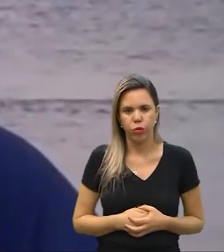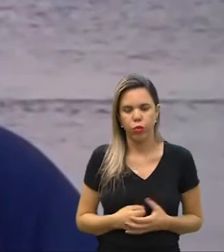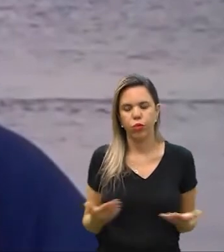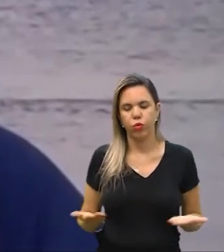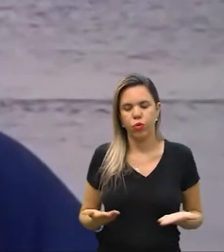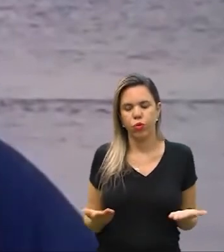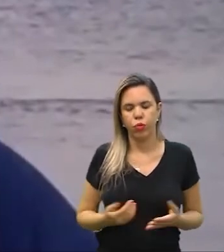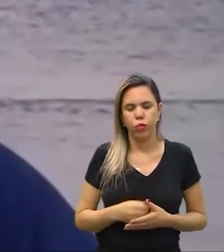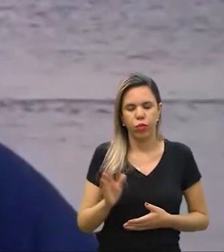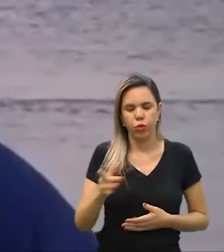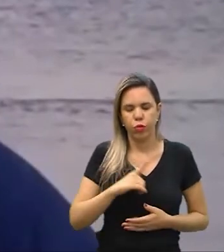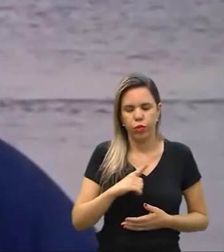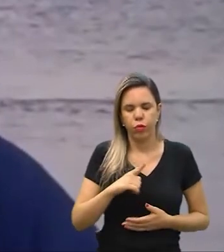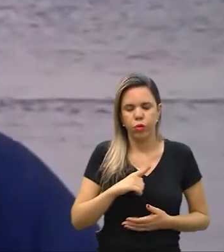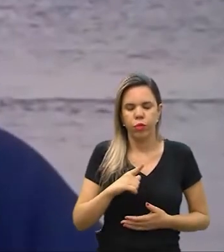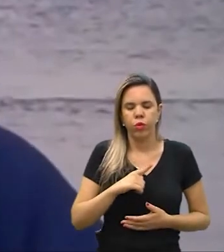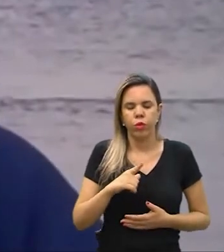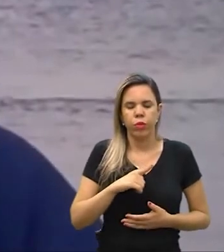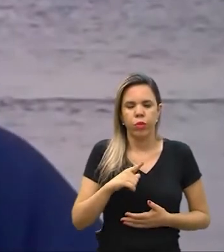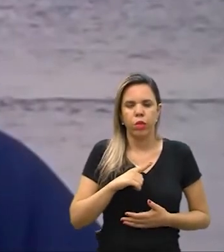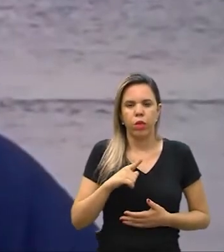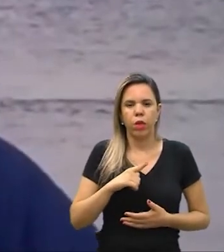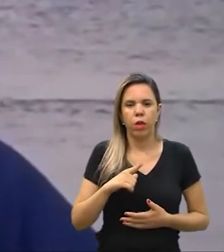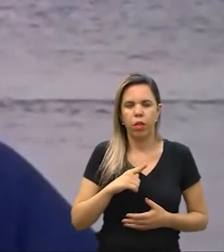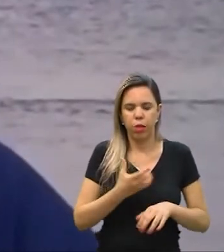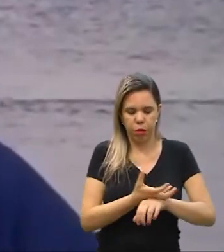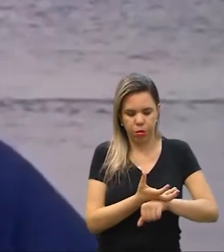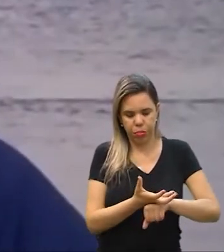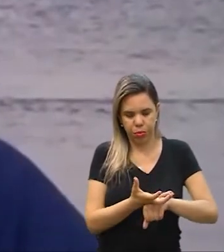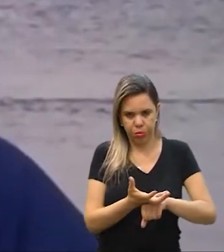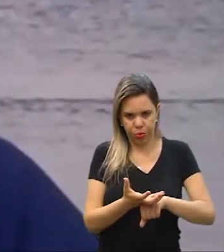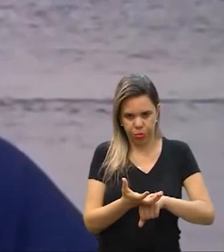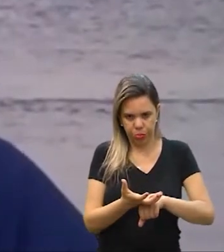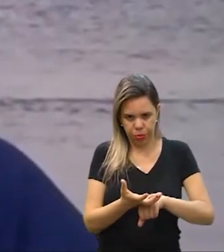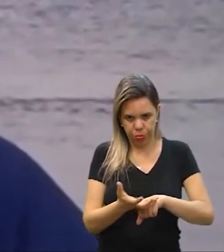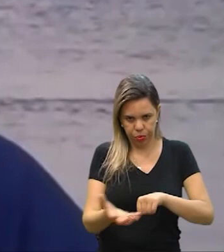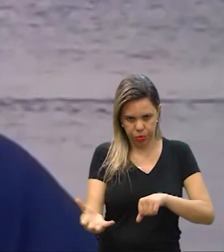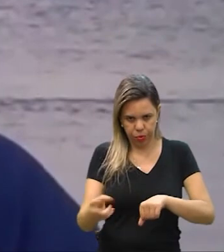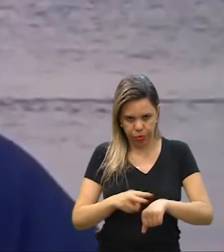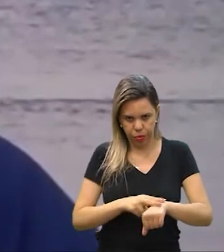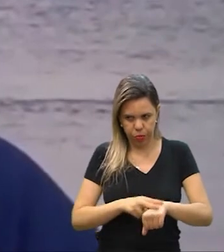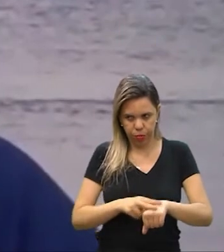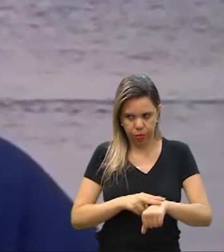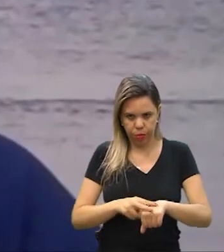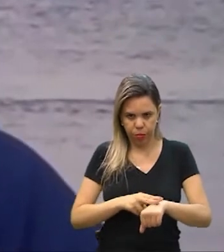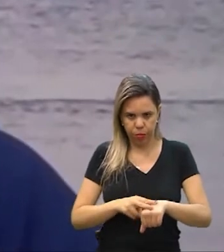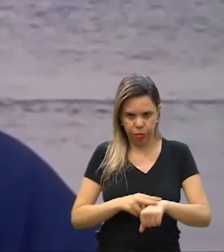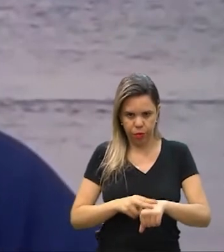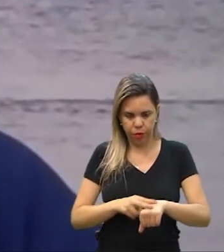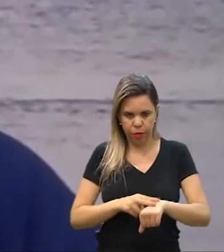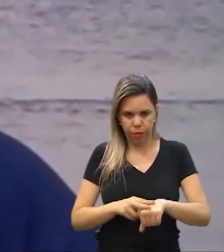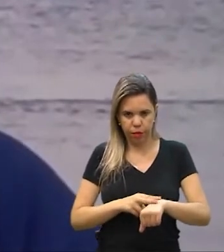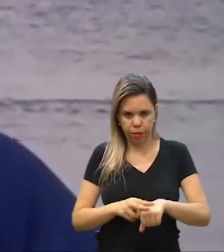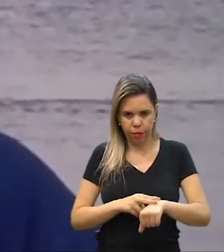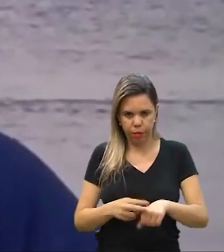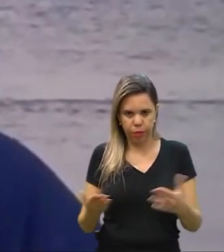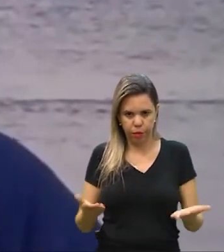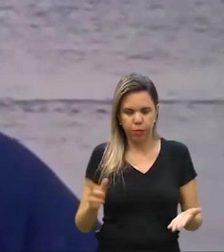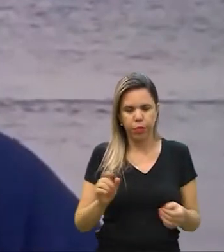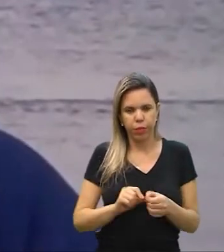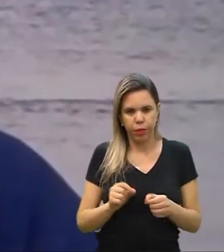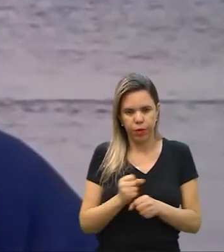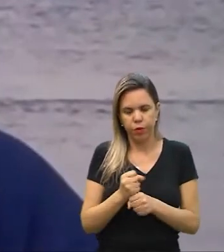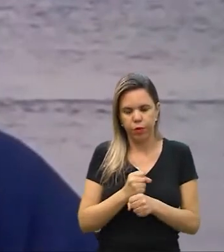dia já tem uma gramínea exótica na Antártica. Hoje em dia já faz alguns